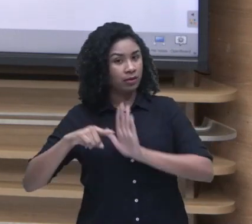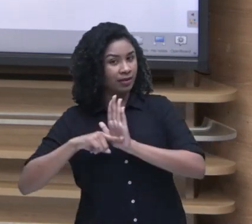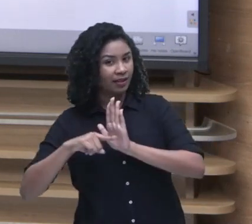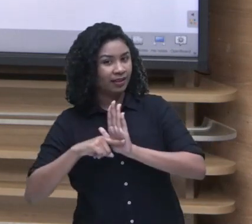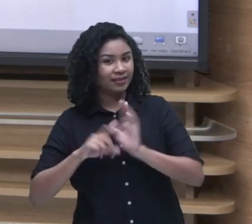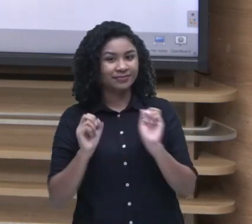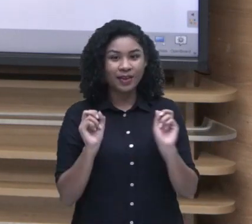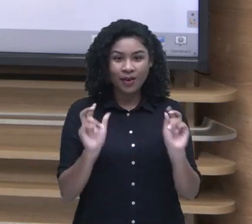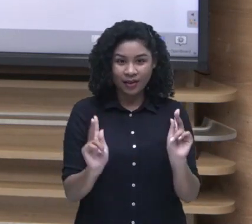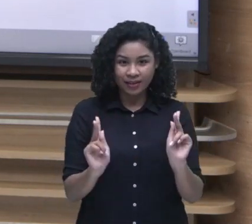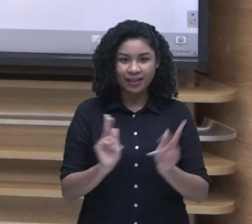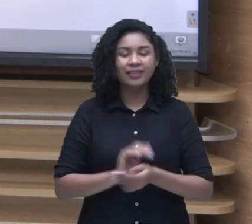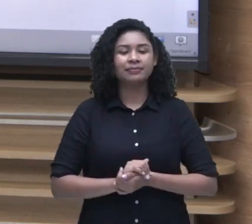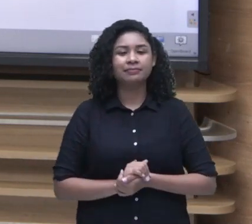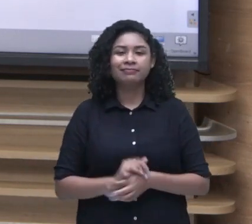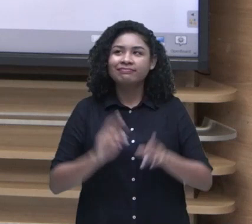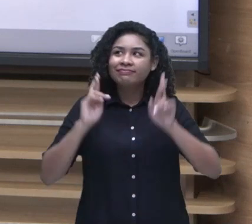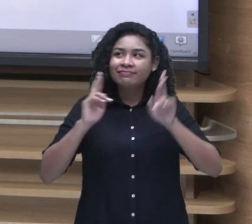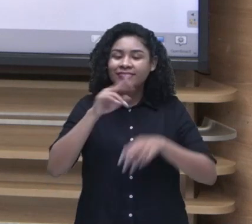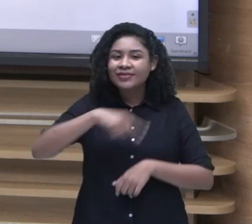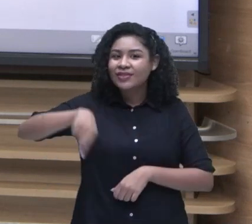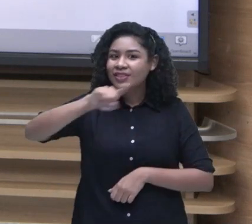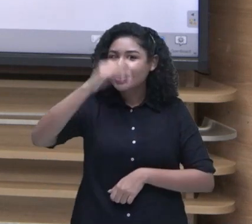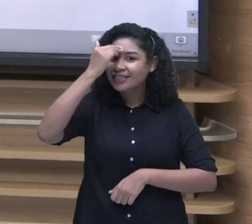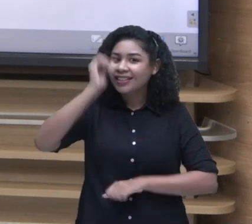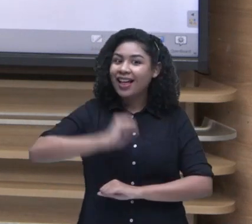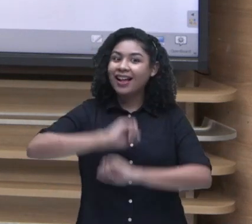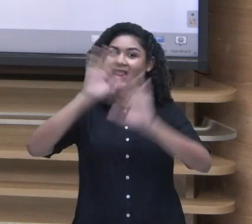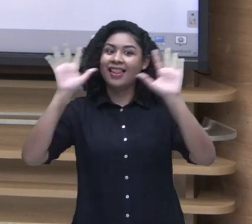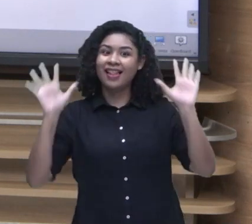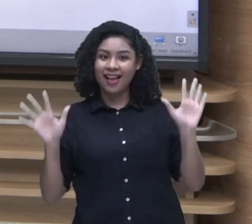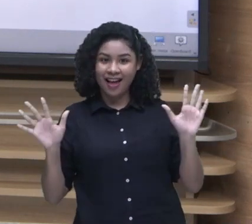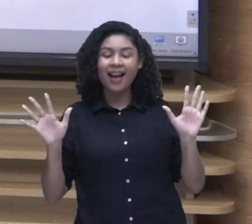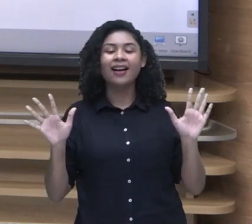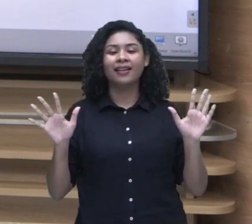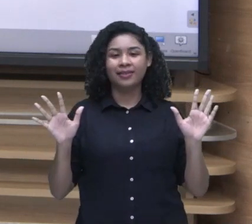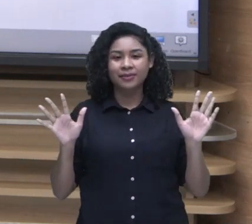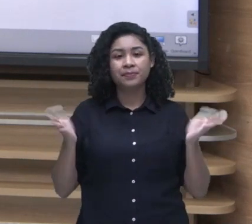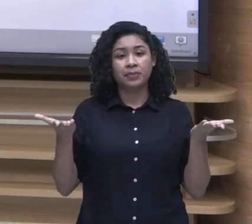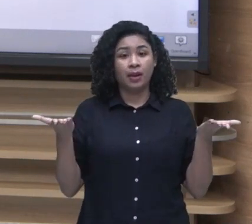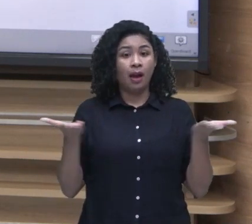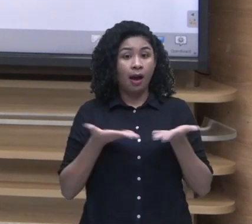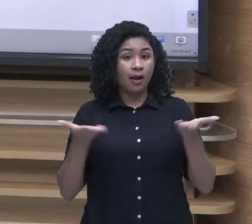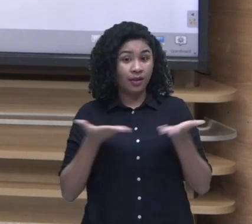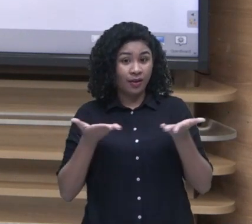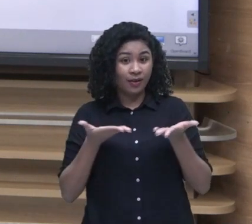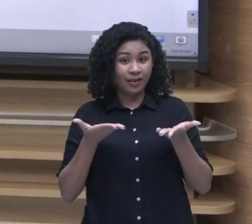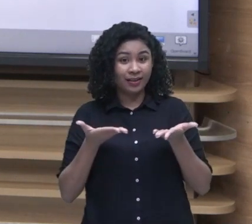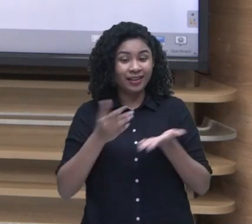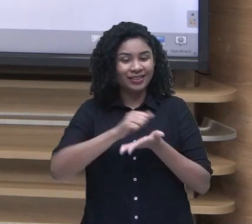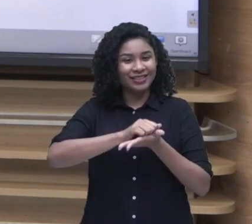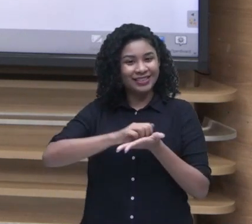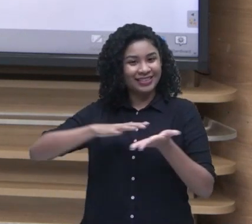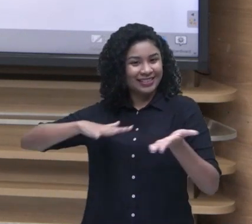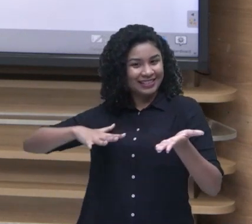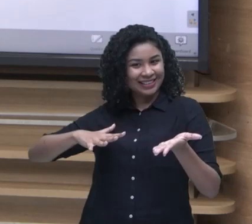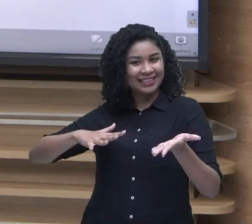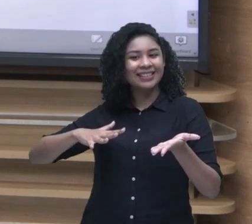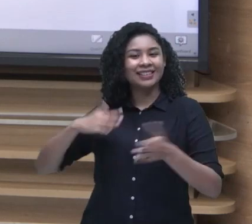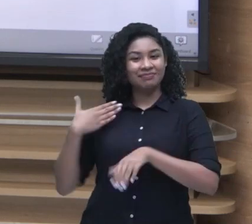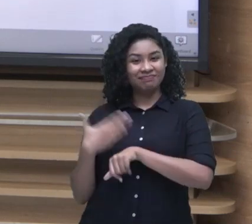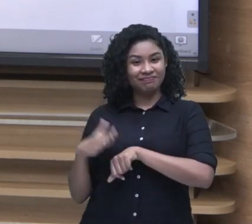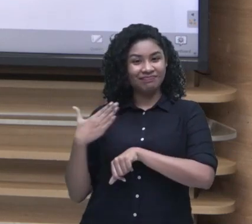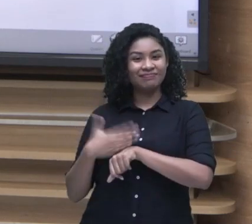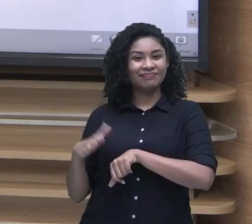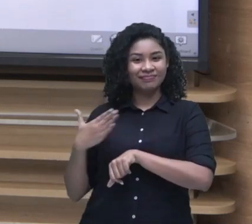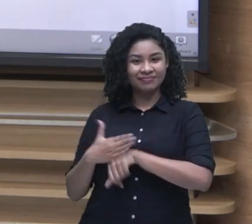Então, espero que vocês tenham compreendido, porque nós iremos fazer agora nossas atividades, tá?